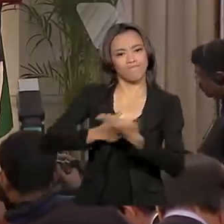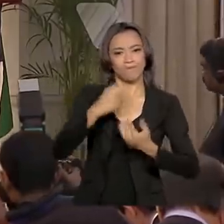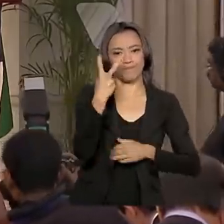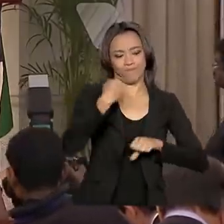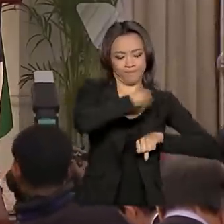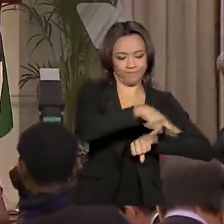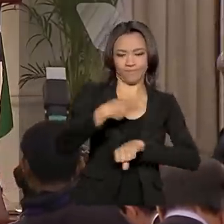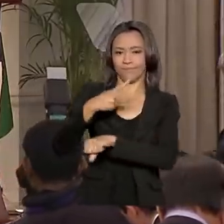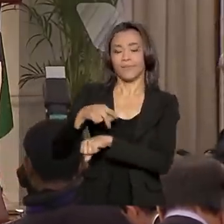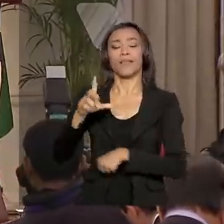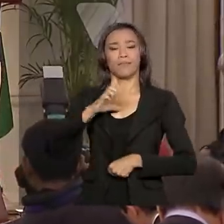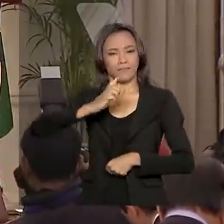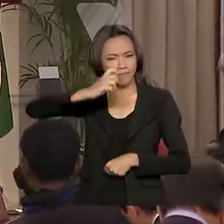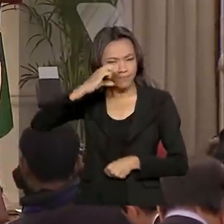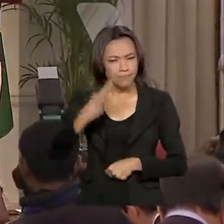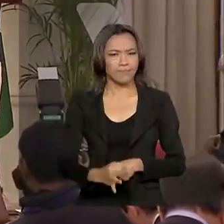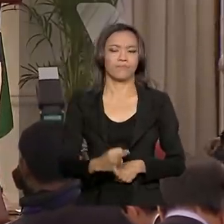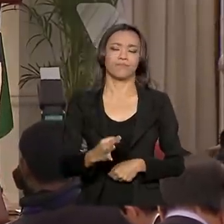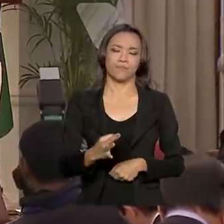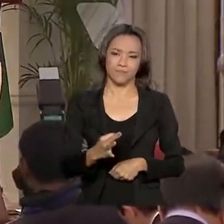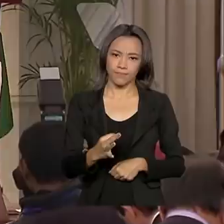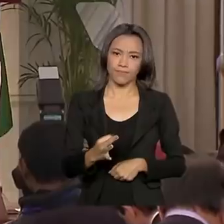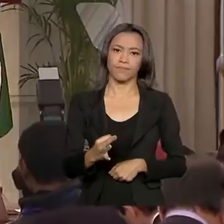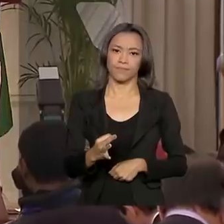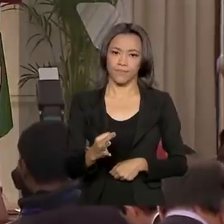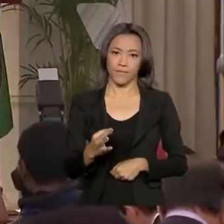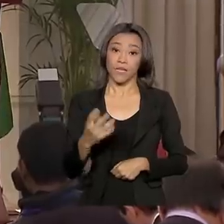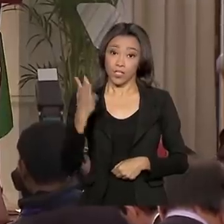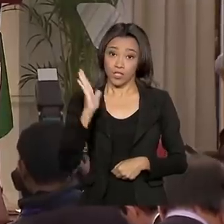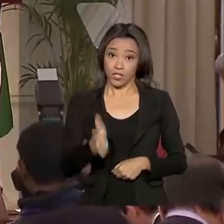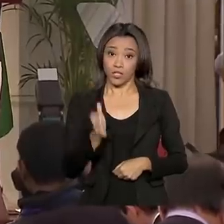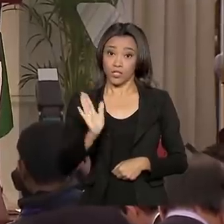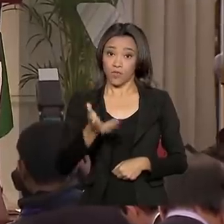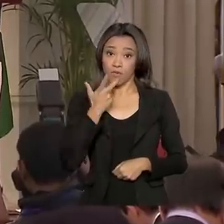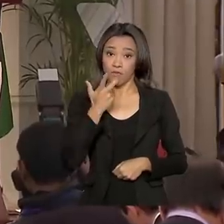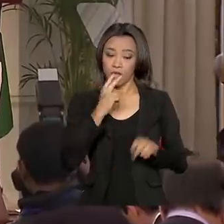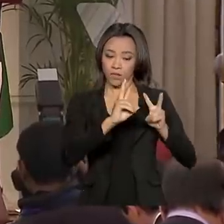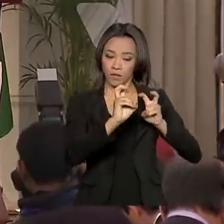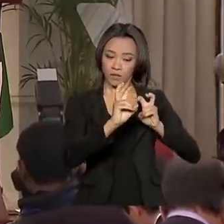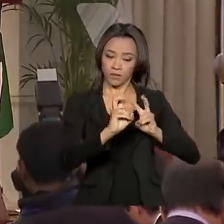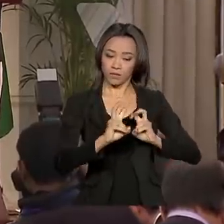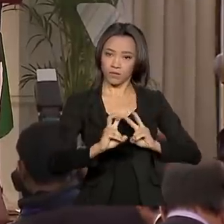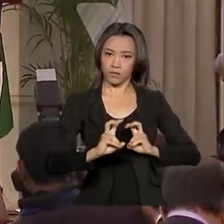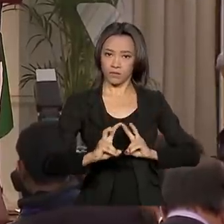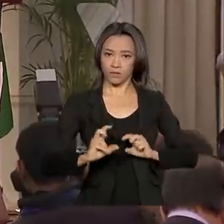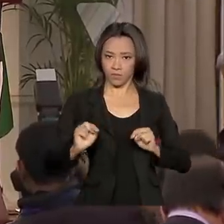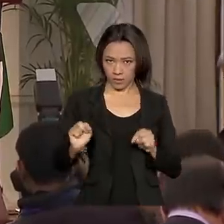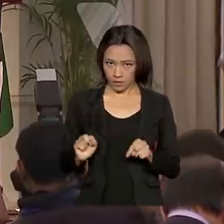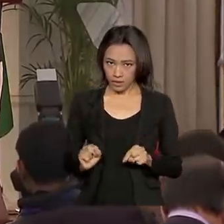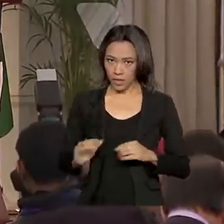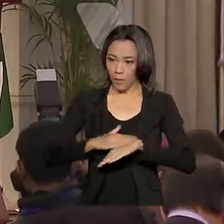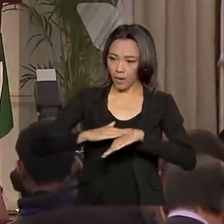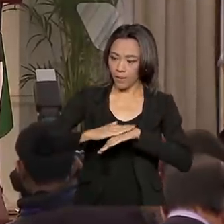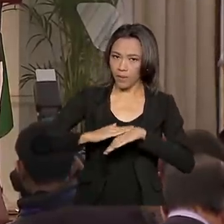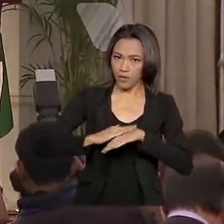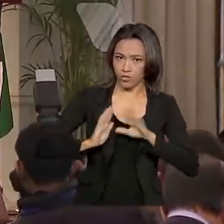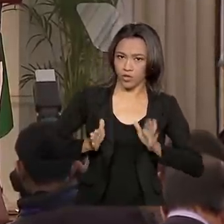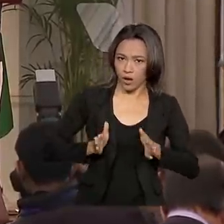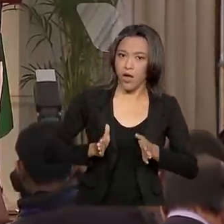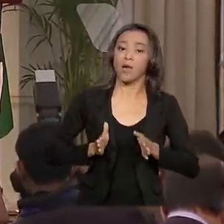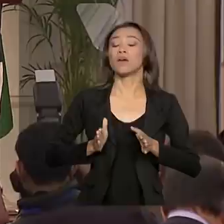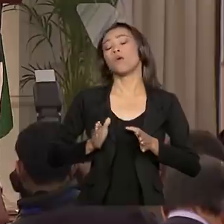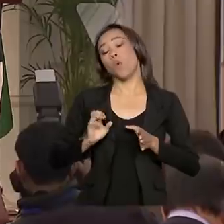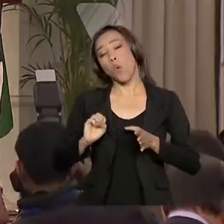e tenho certeza, além desses itens aqui tratados, outros, ao longo